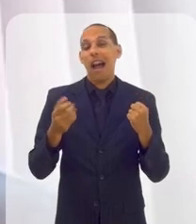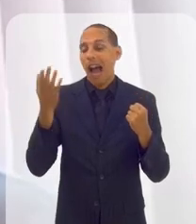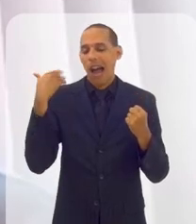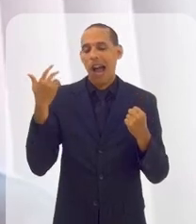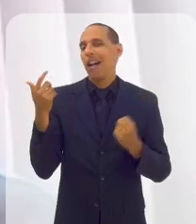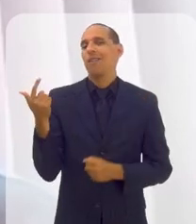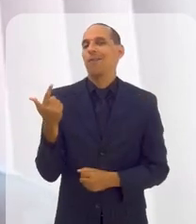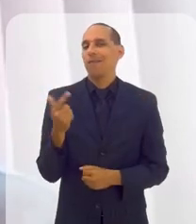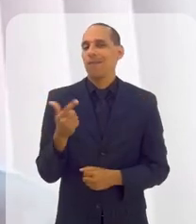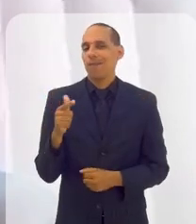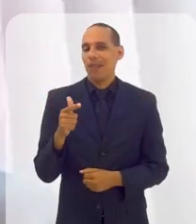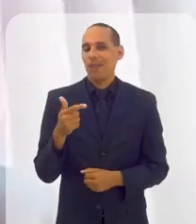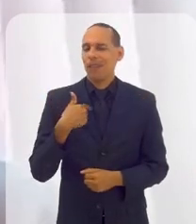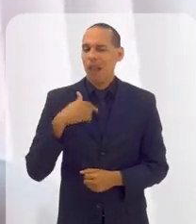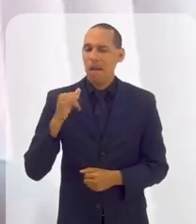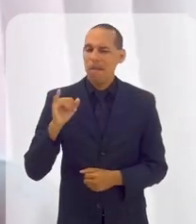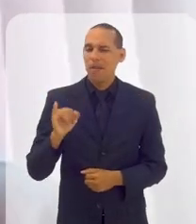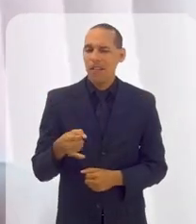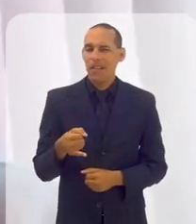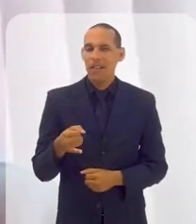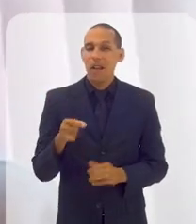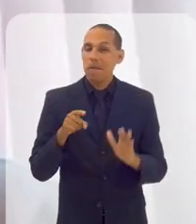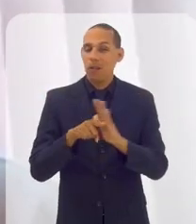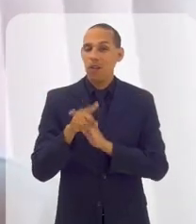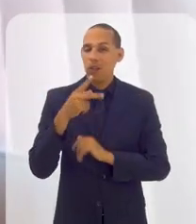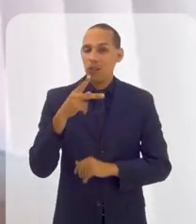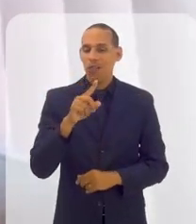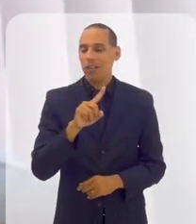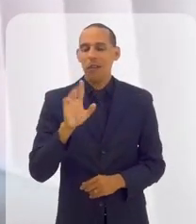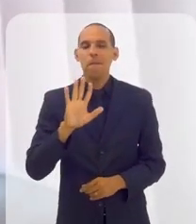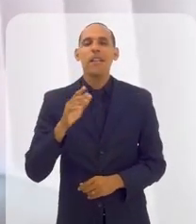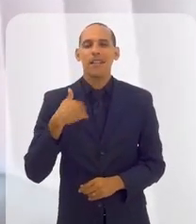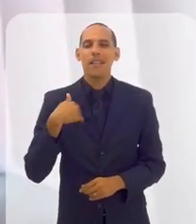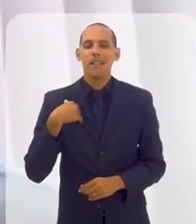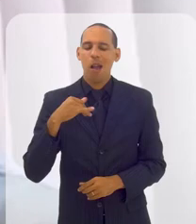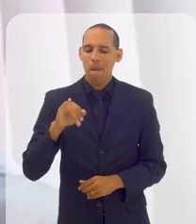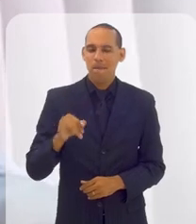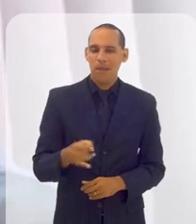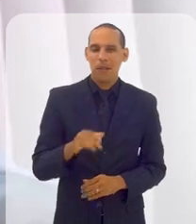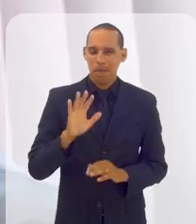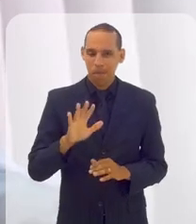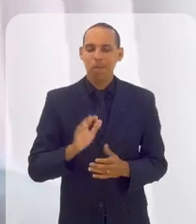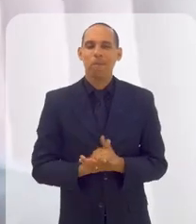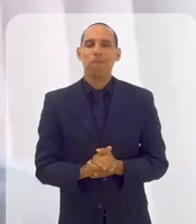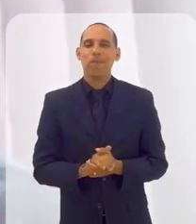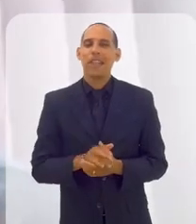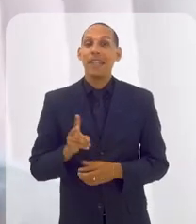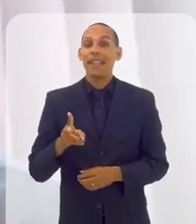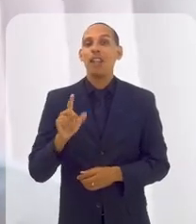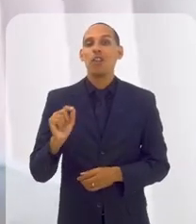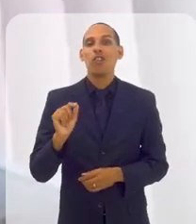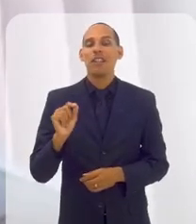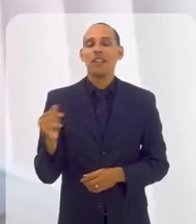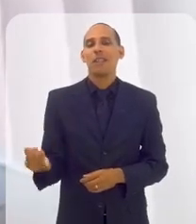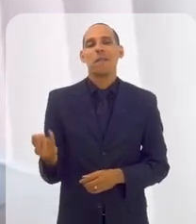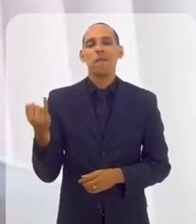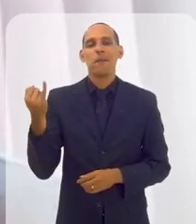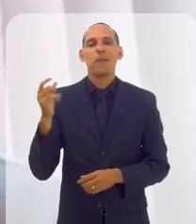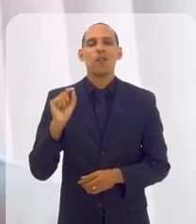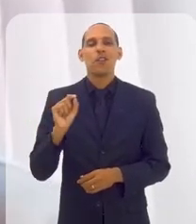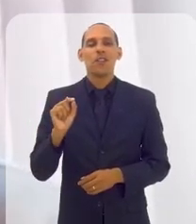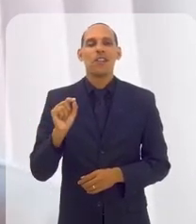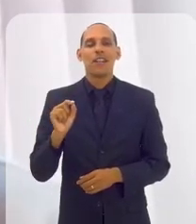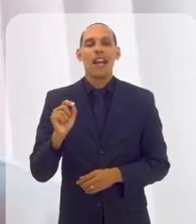eles acontecem. Eu vou aproveitar, embora não tenha sido a sua pergunta, para pegar um outro gancho, né? Sempre puxando a brasa